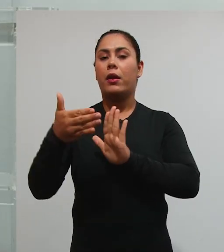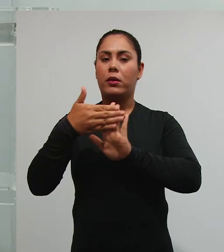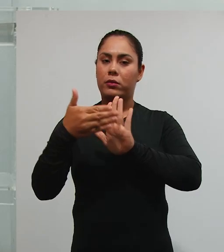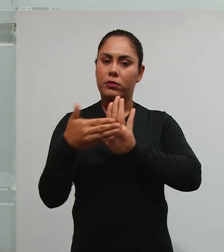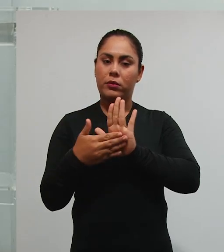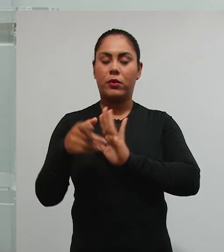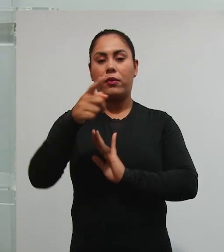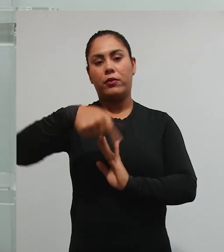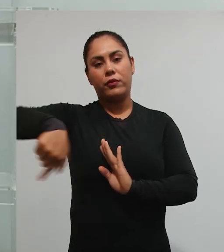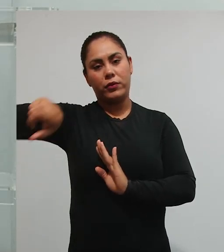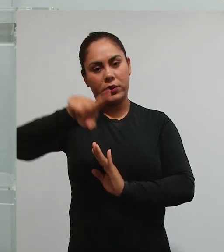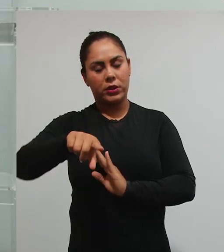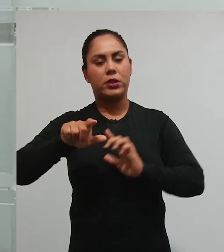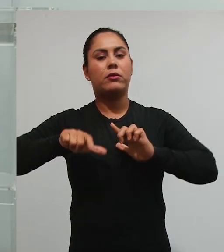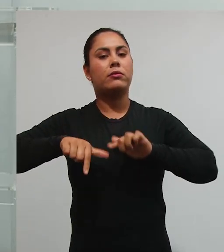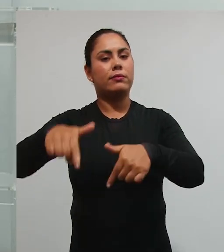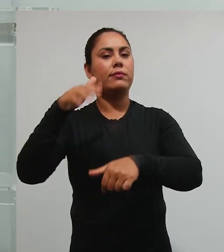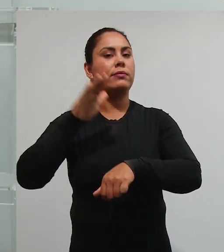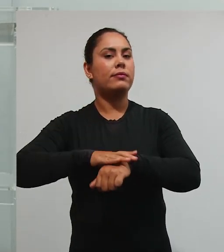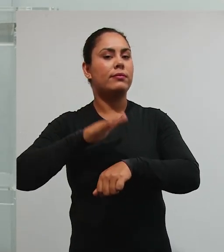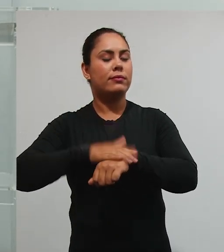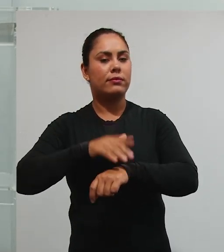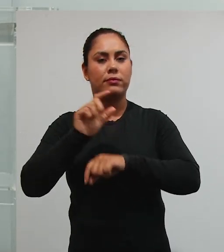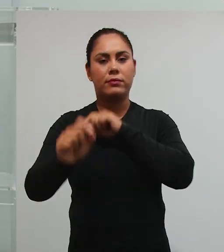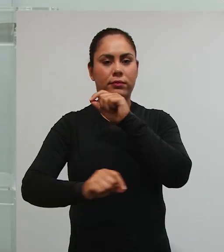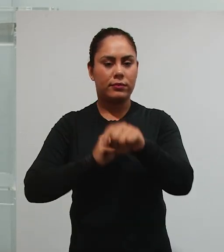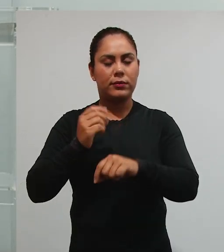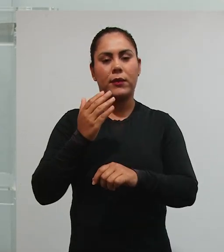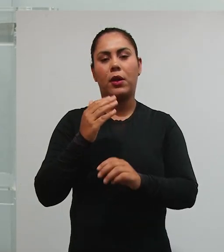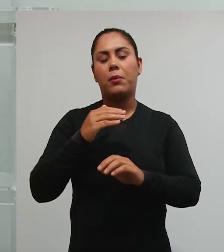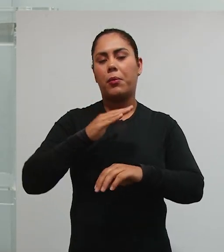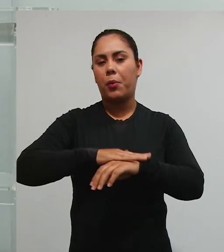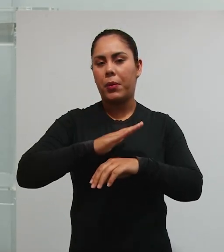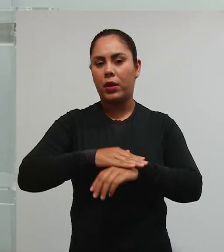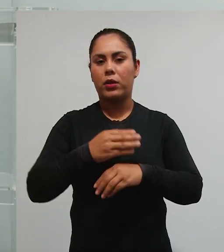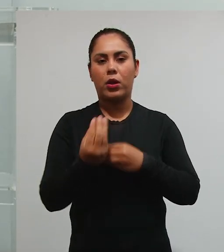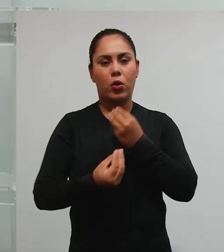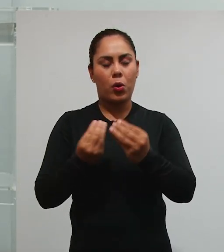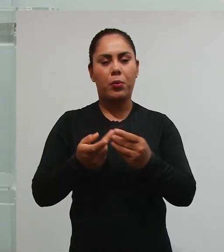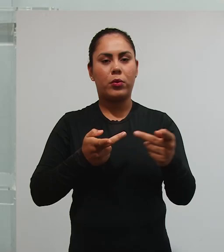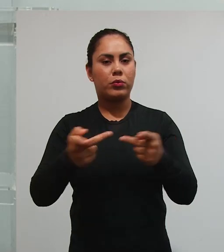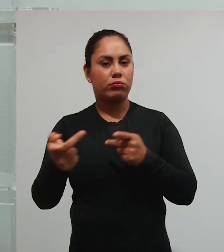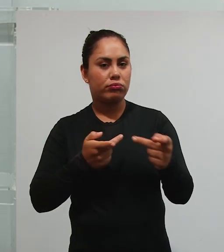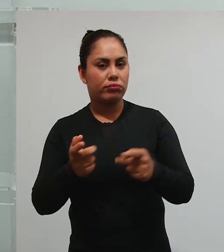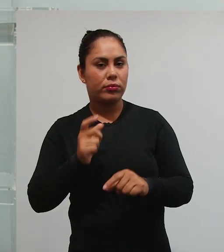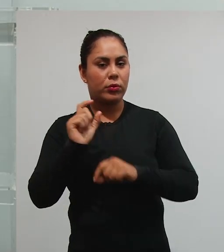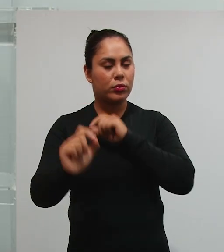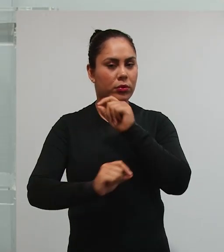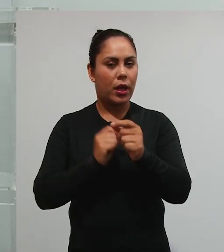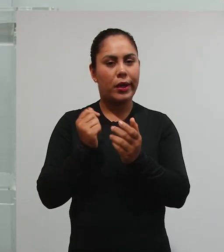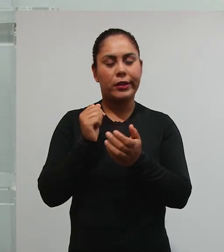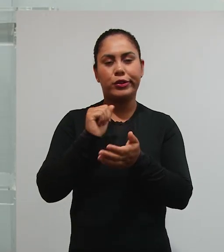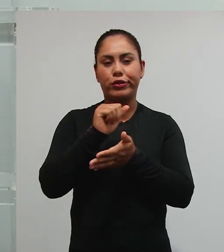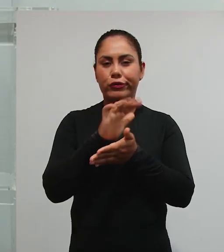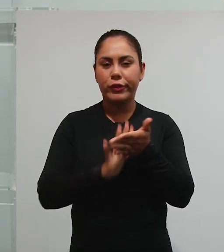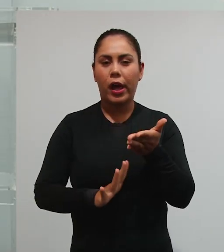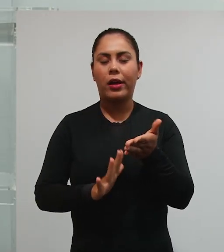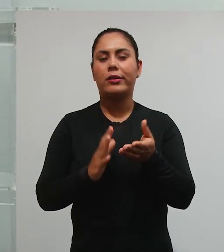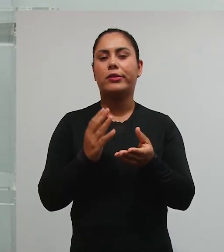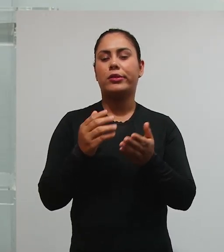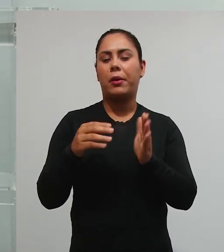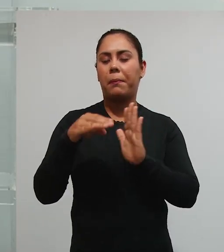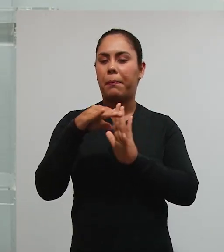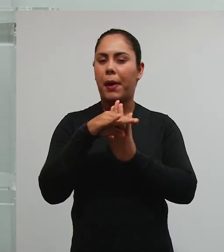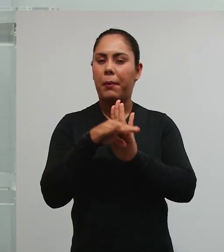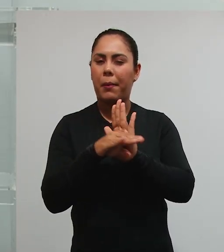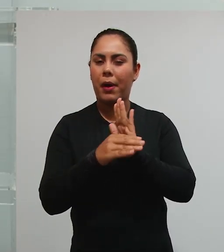Nessa proposta, vocês vão realizar uma sequência, como um projeto, uma sequência de atividades, e